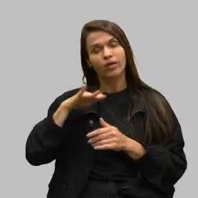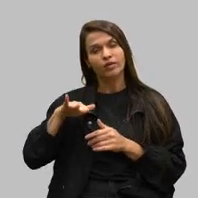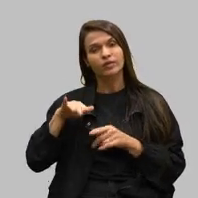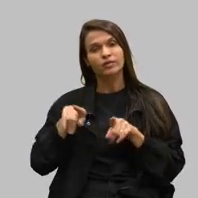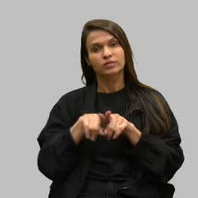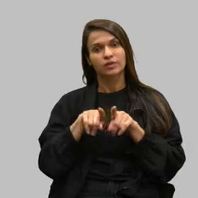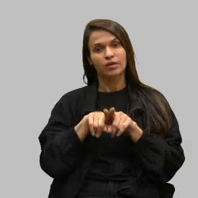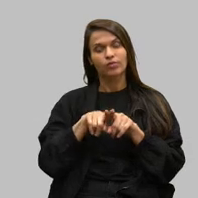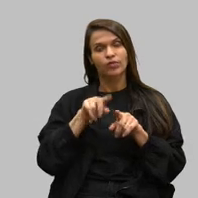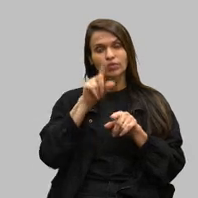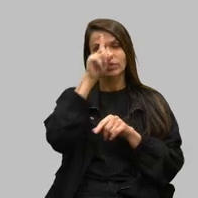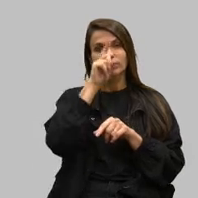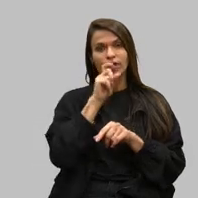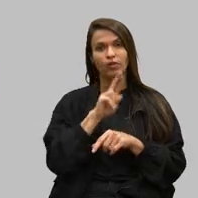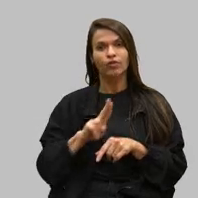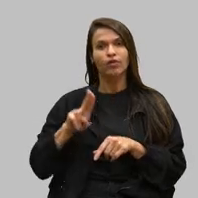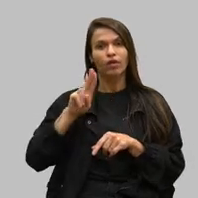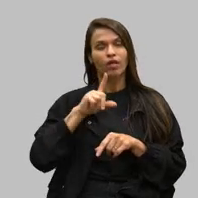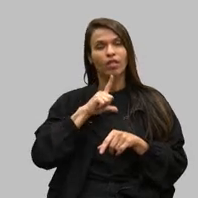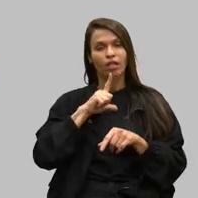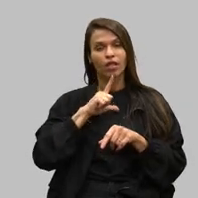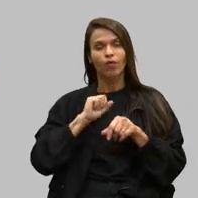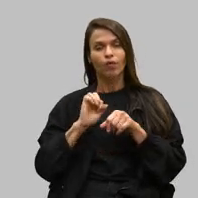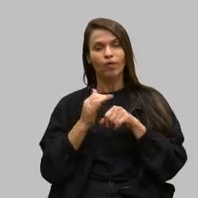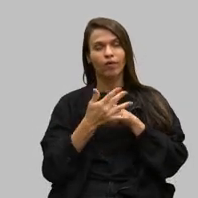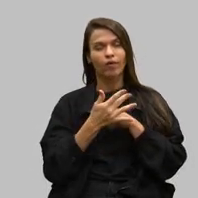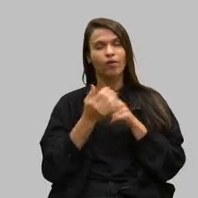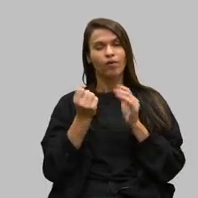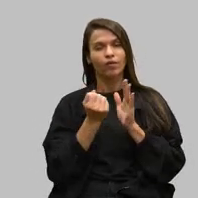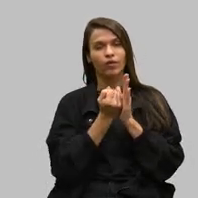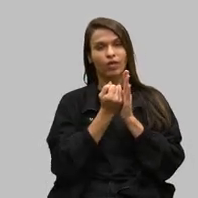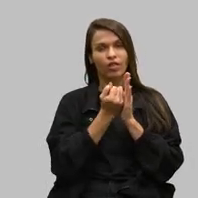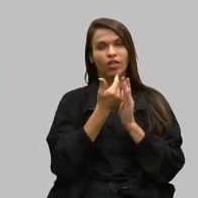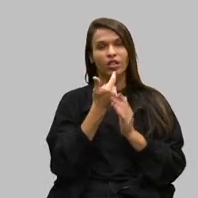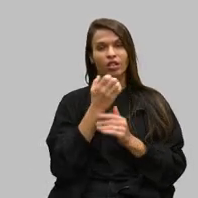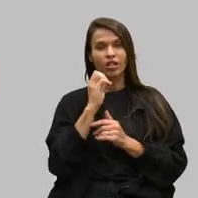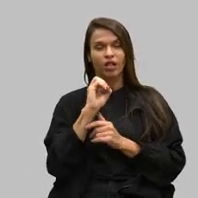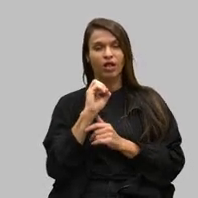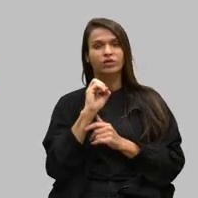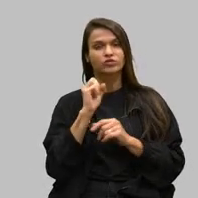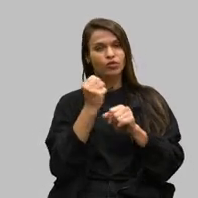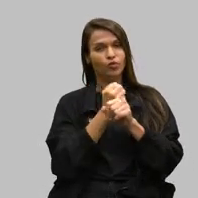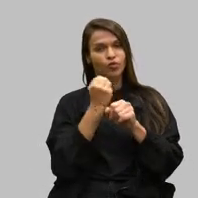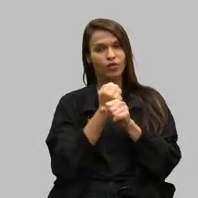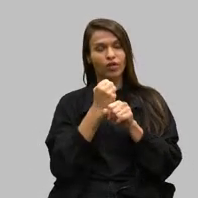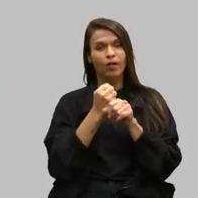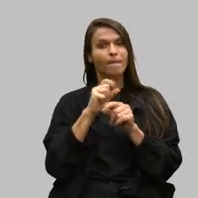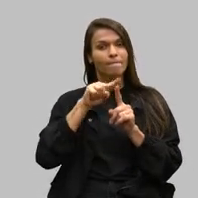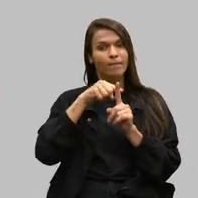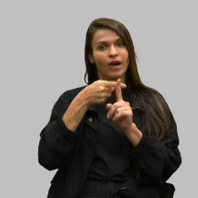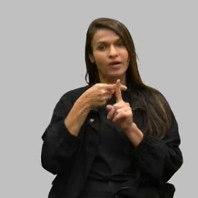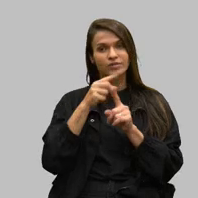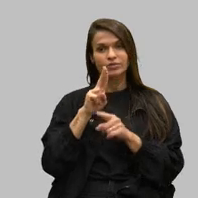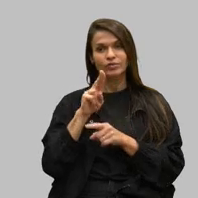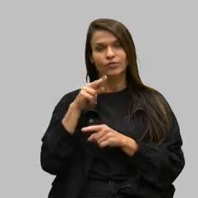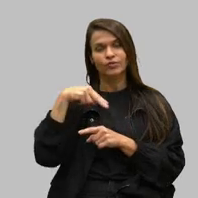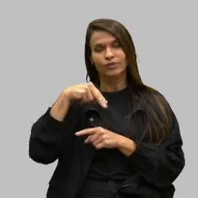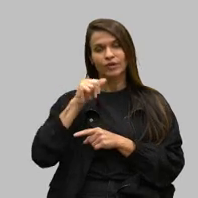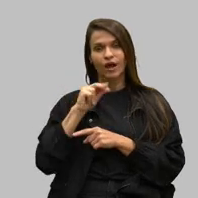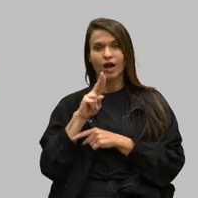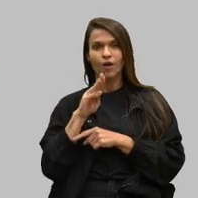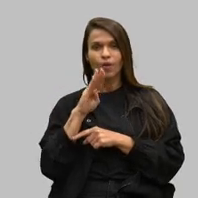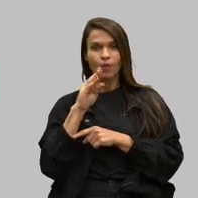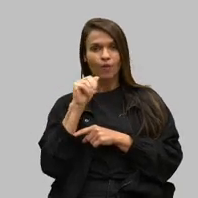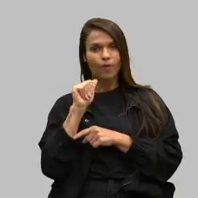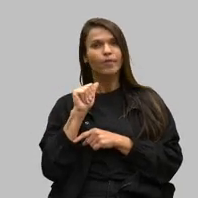tem um legado da pandemia de 10 leitos, mas tem mais 20 leitos para serem construídos, mais de Anaúba, ou seja, é uma transformação muito grande em